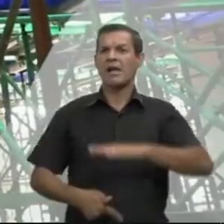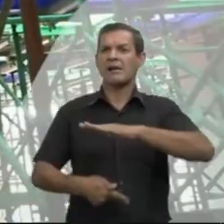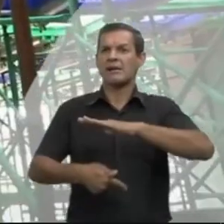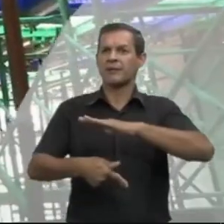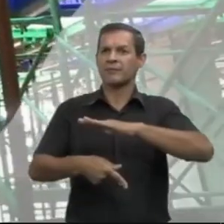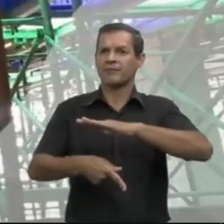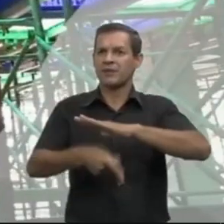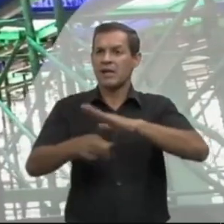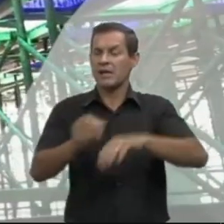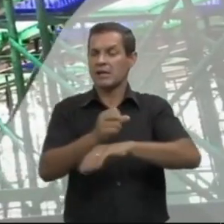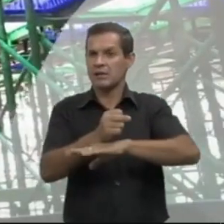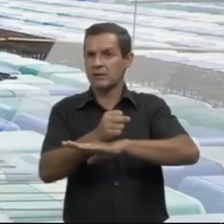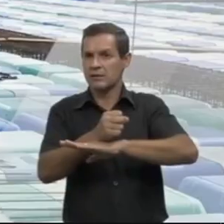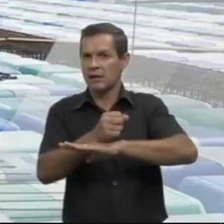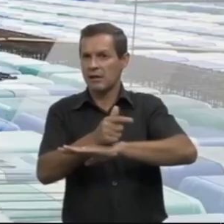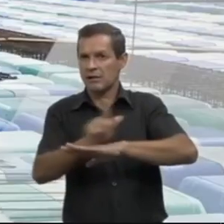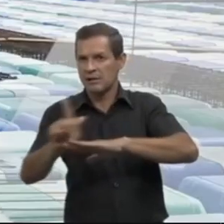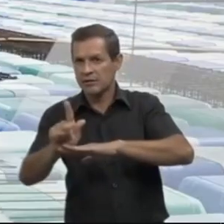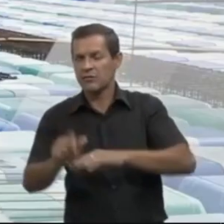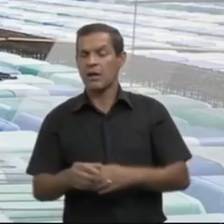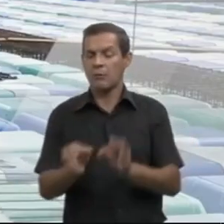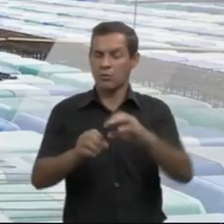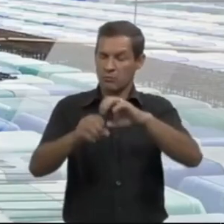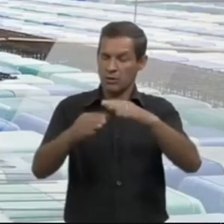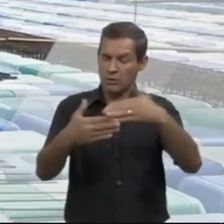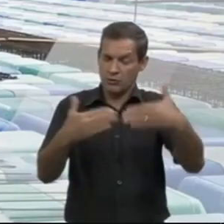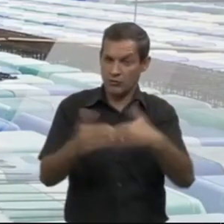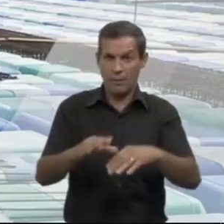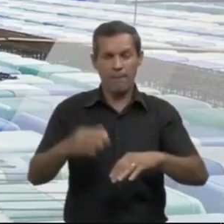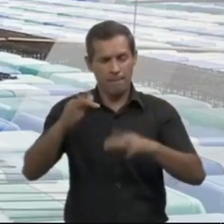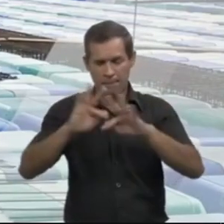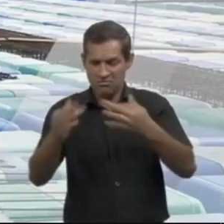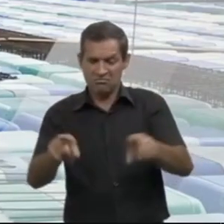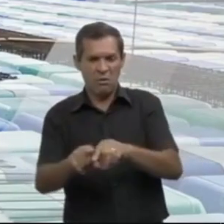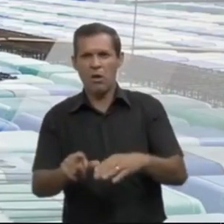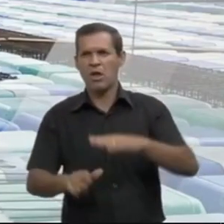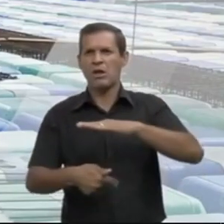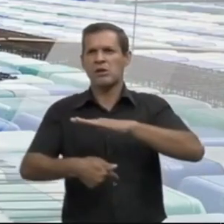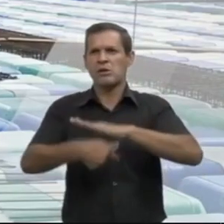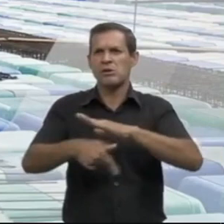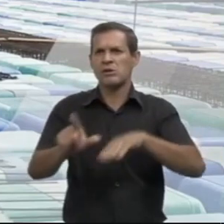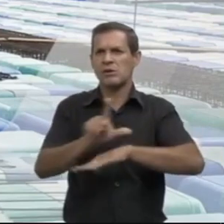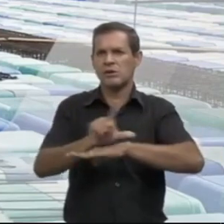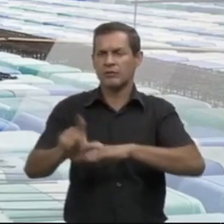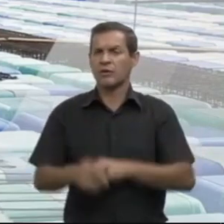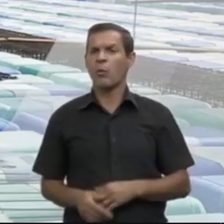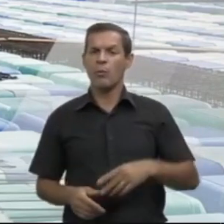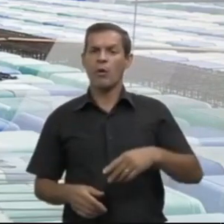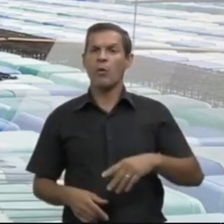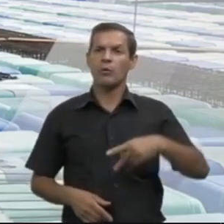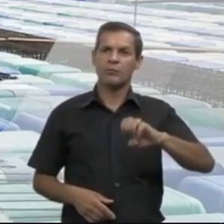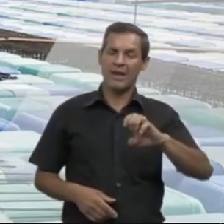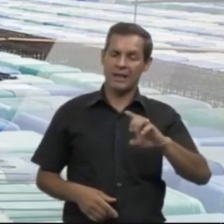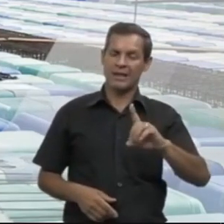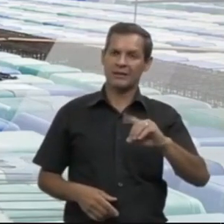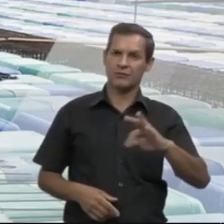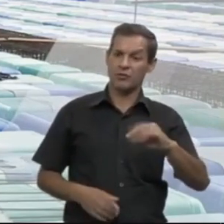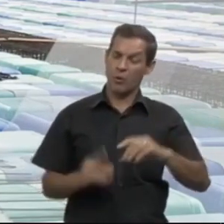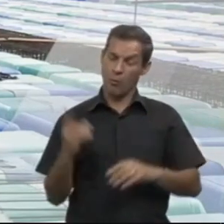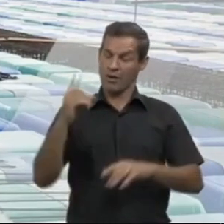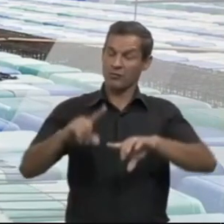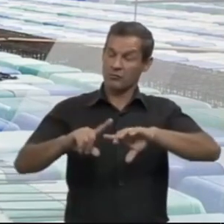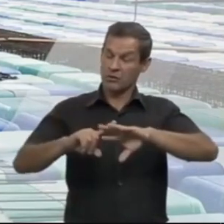a montagem do sistema de formas é muito mais simples. Além disso, como não tem as vigas, a gente consegue ter um pé direito mais alto em cada um